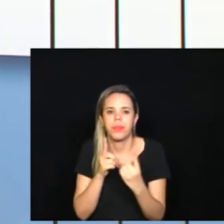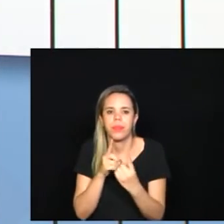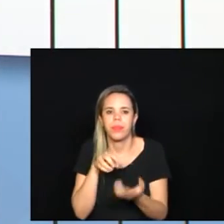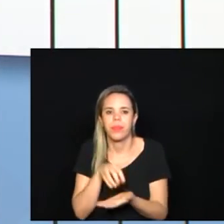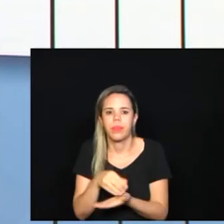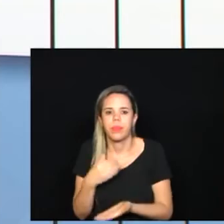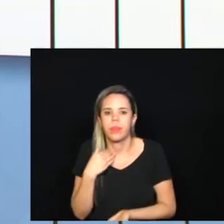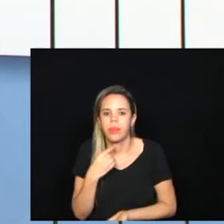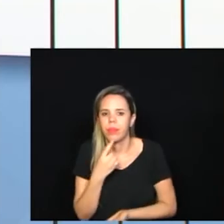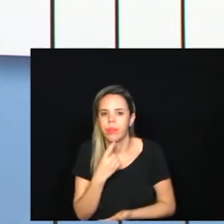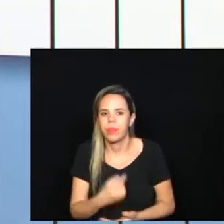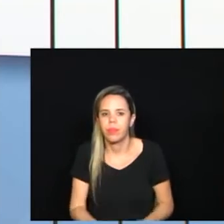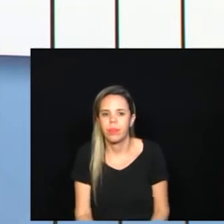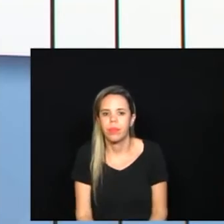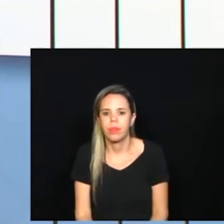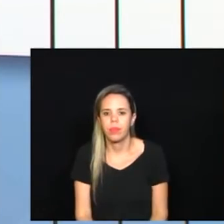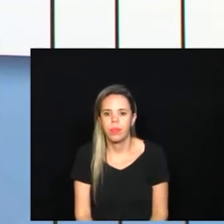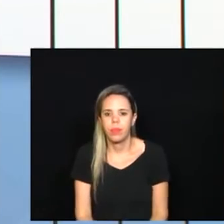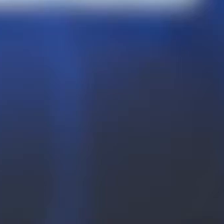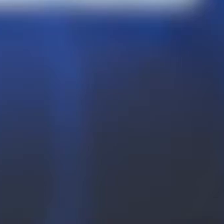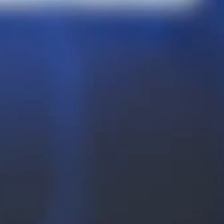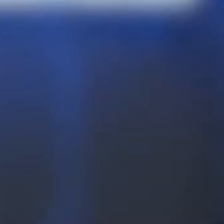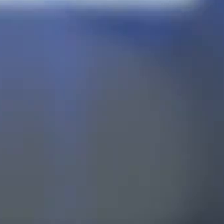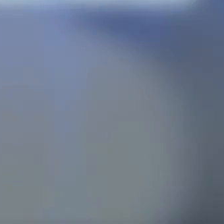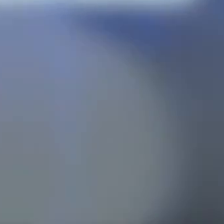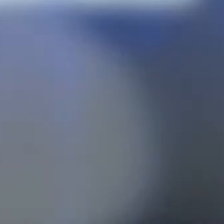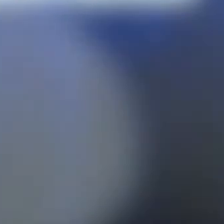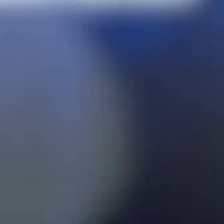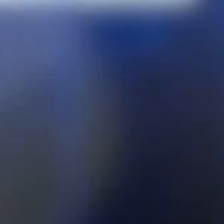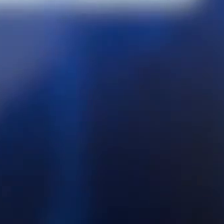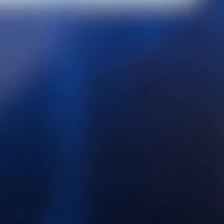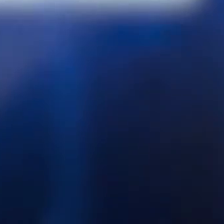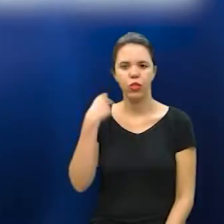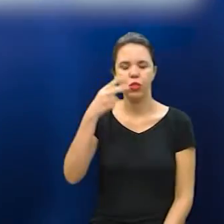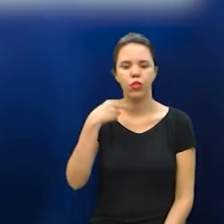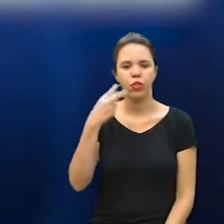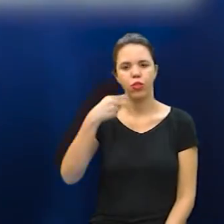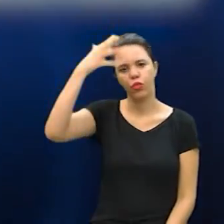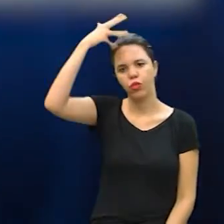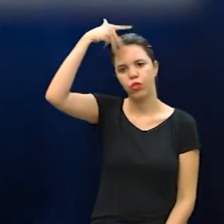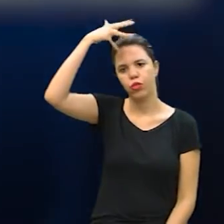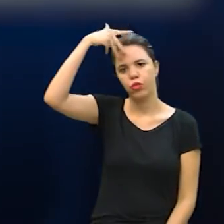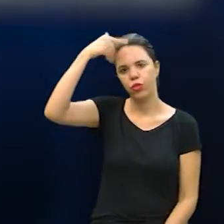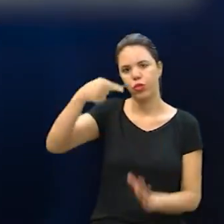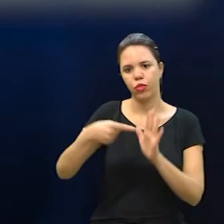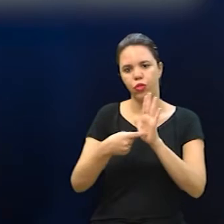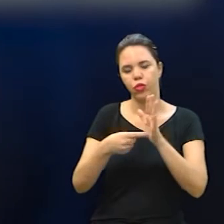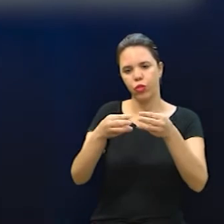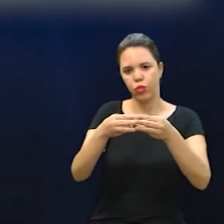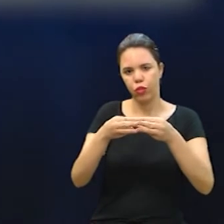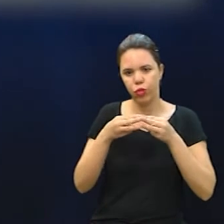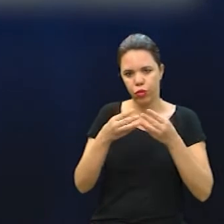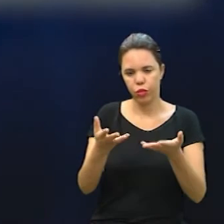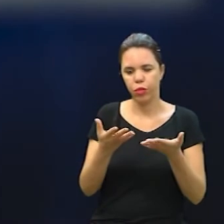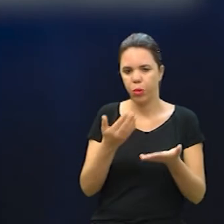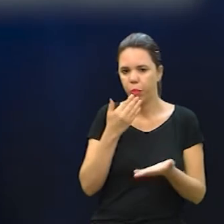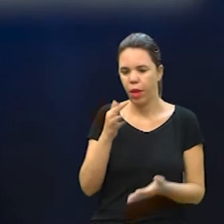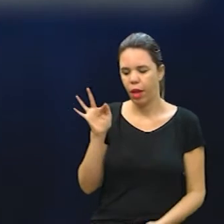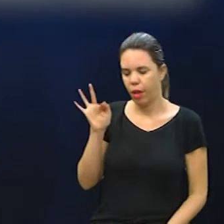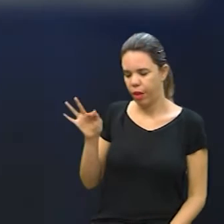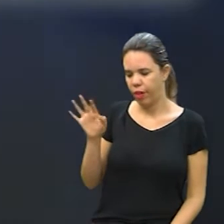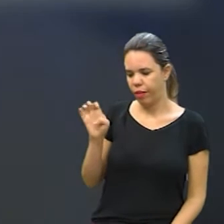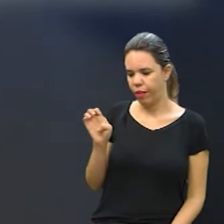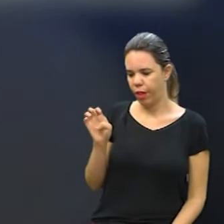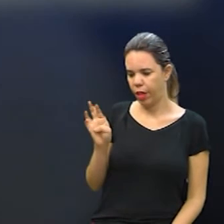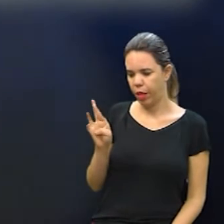das agências bancárias em Campinas. O vereador Rodrigo da Farmadic apresentou uma moção em que